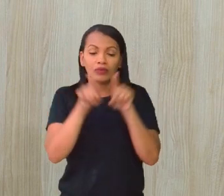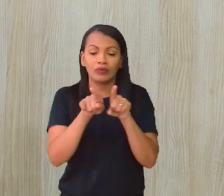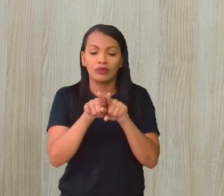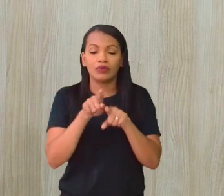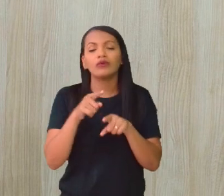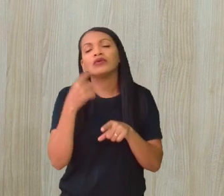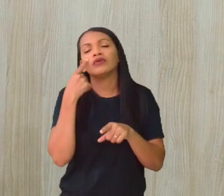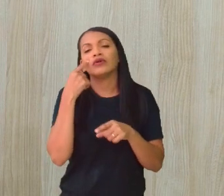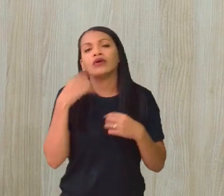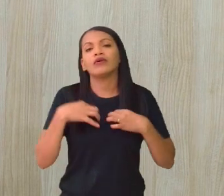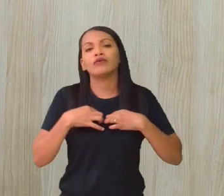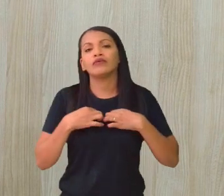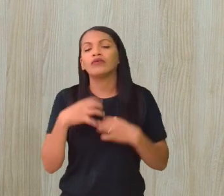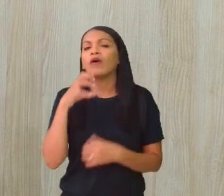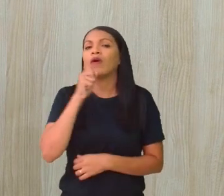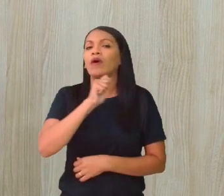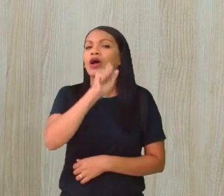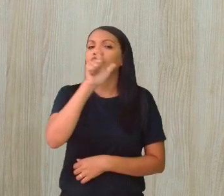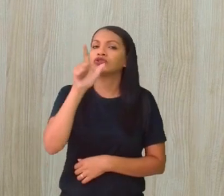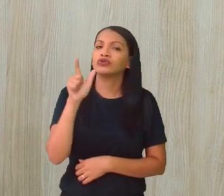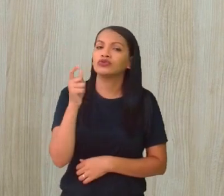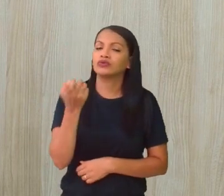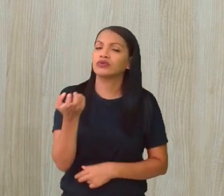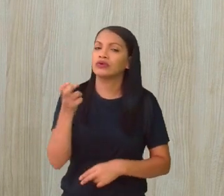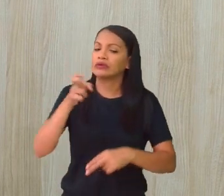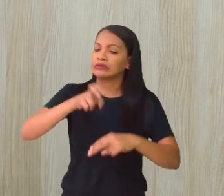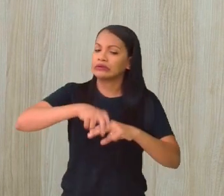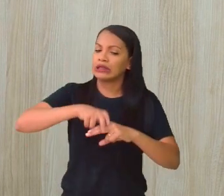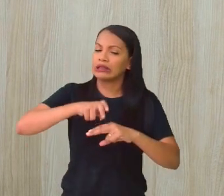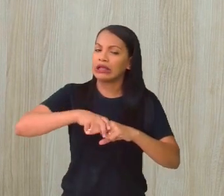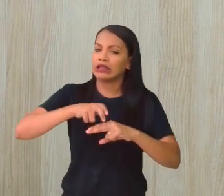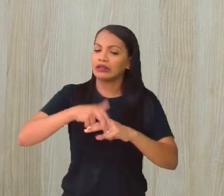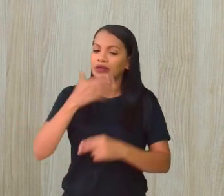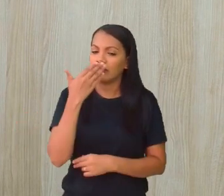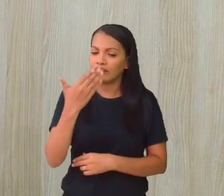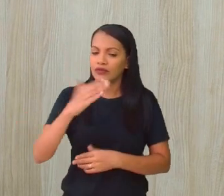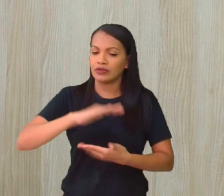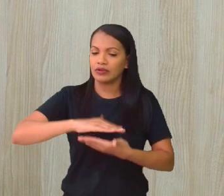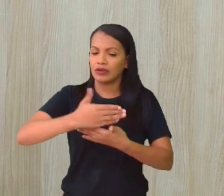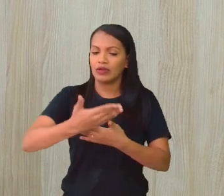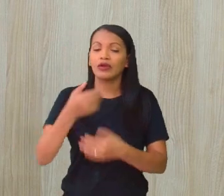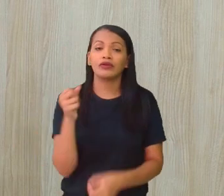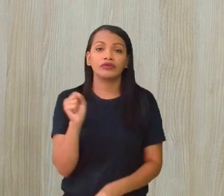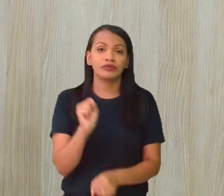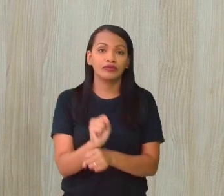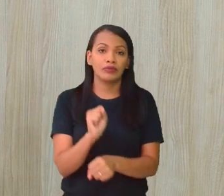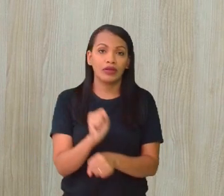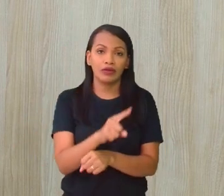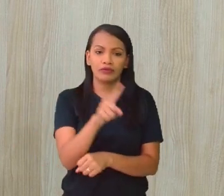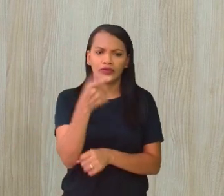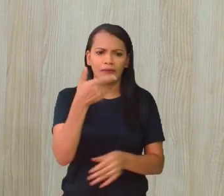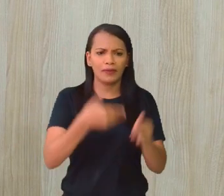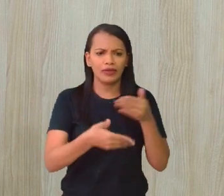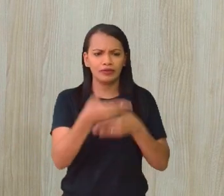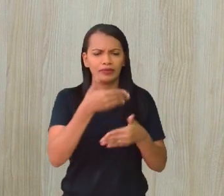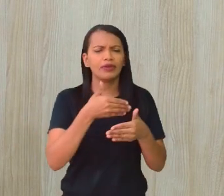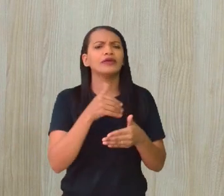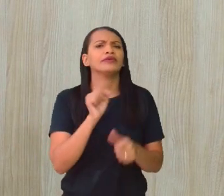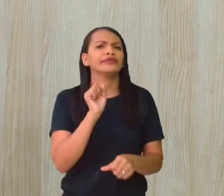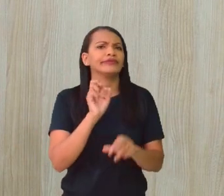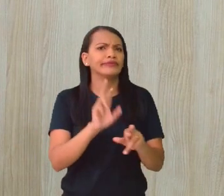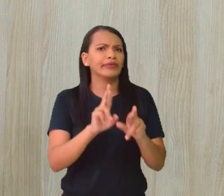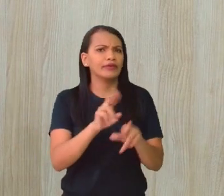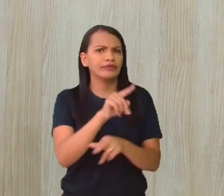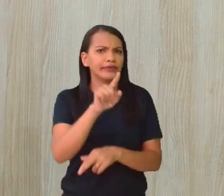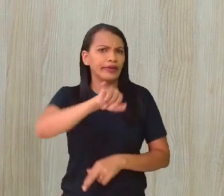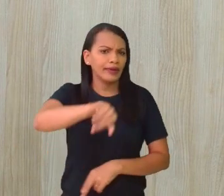azul sentada em frente ao computador, esperando o quê? A sua interação. Isso mesmo. Então, eu espero que vocês aproveitem essa aula, que